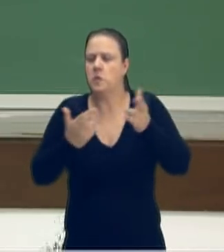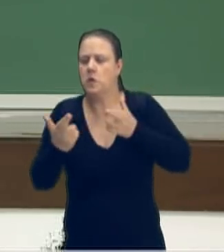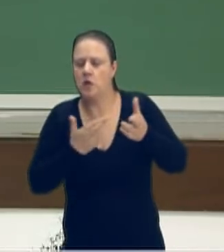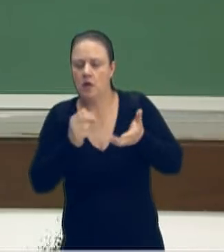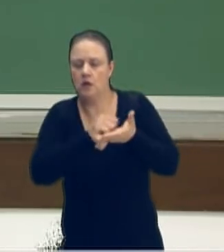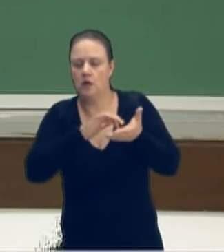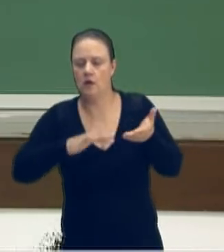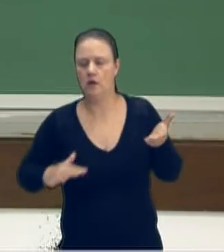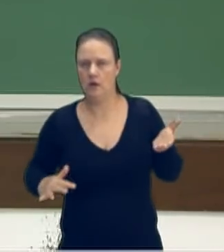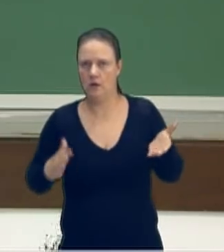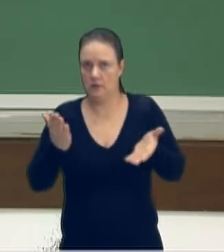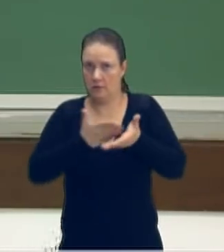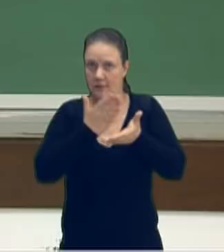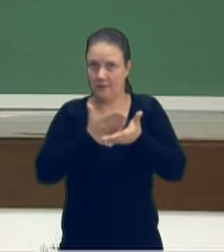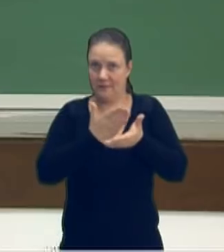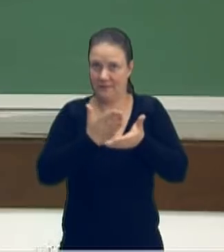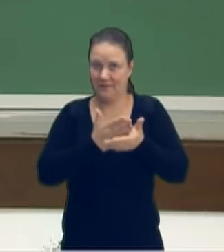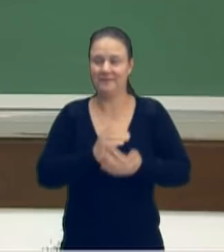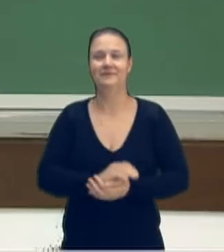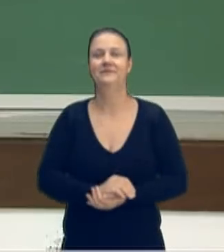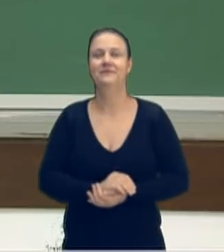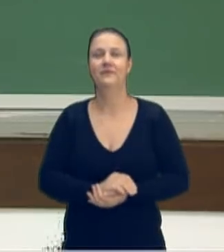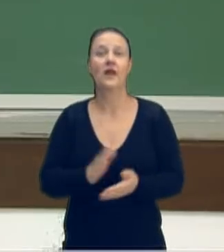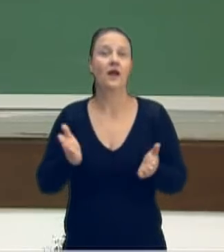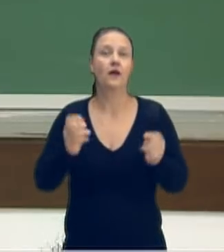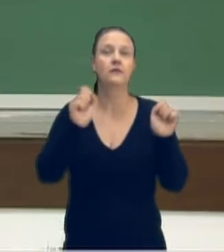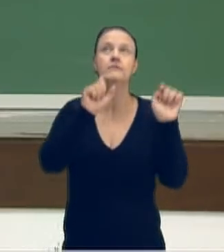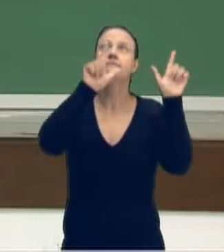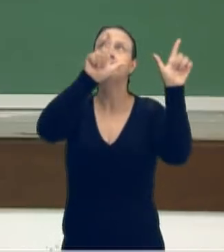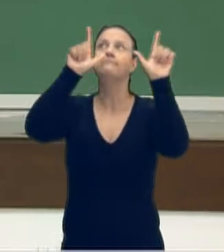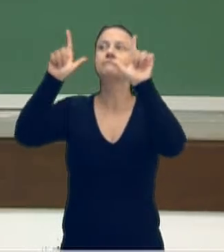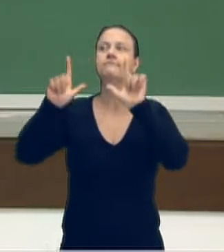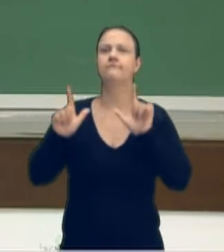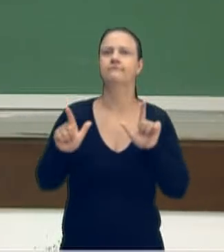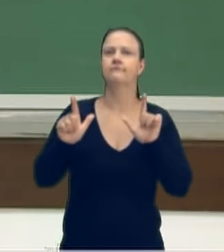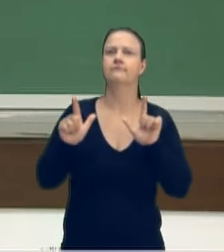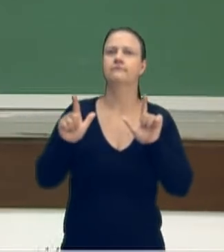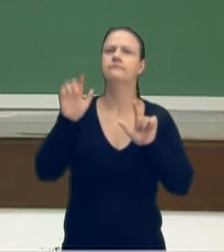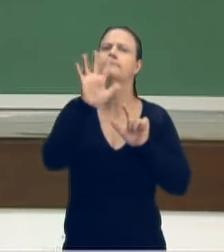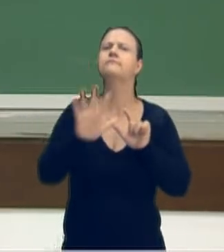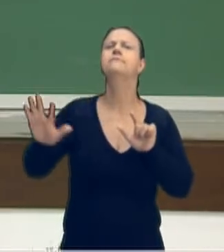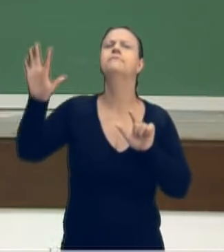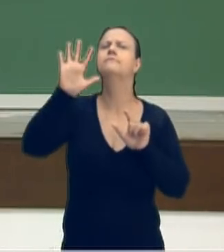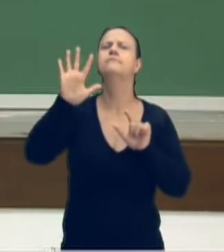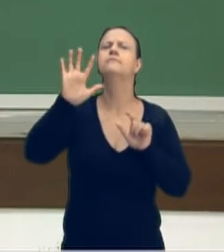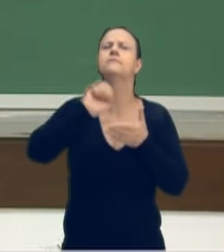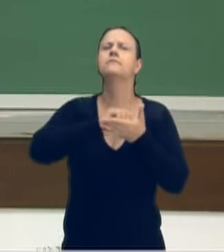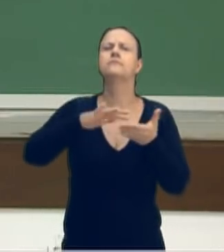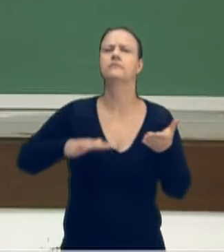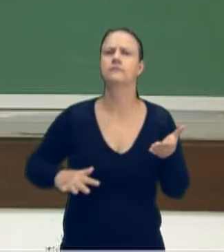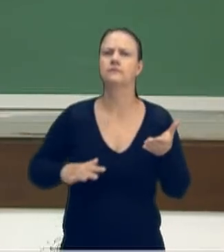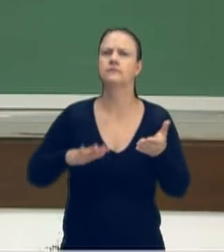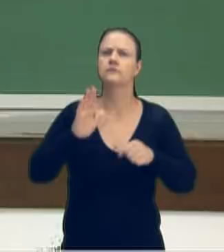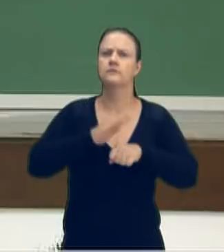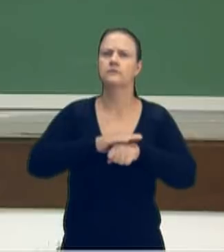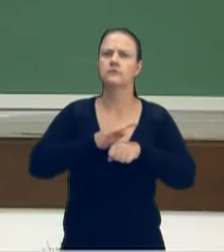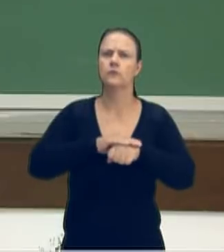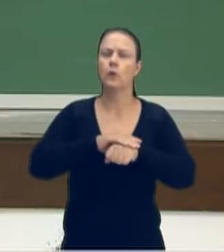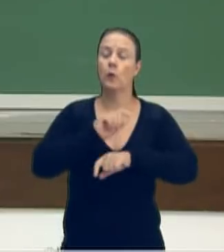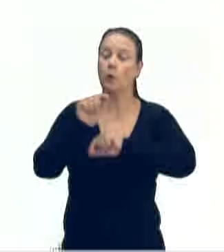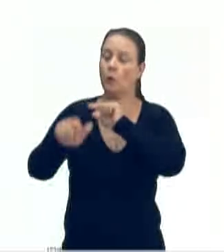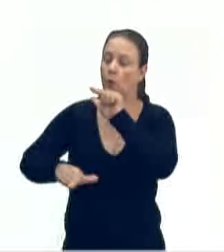as atividades da nossa aula aí. Então, aqui está o momento das imagens da atividade, esse momento de trabalho agrícola,